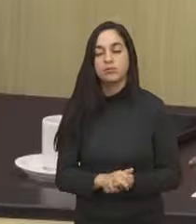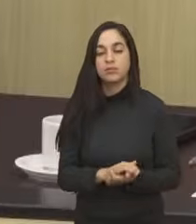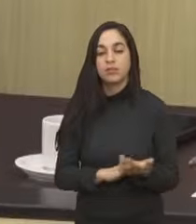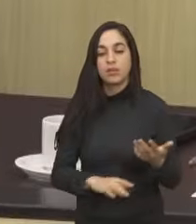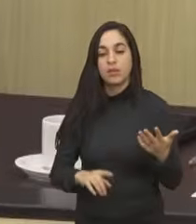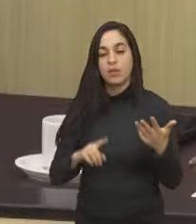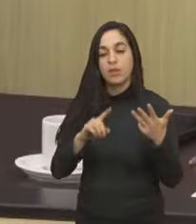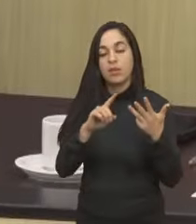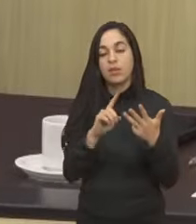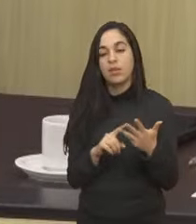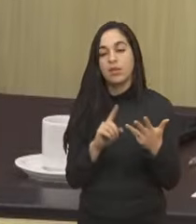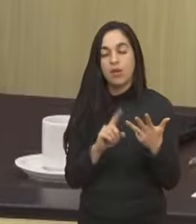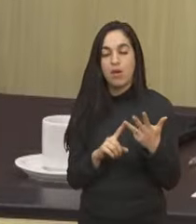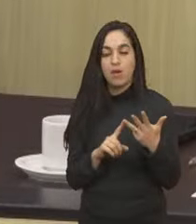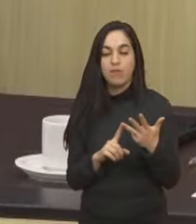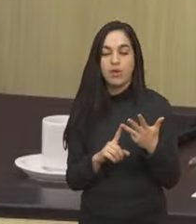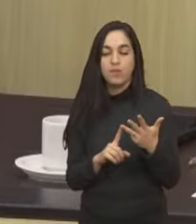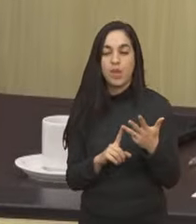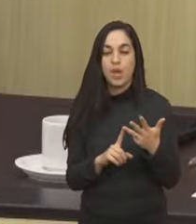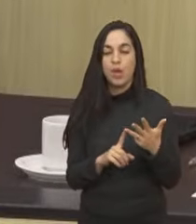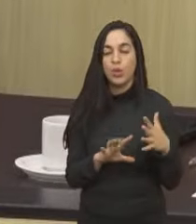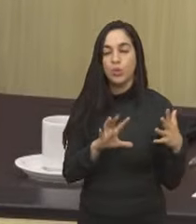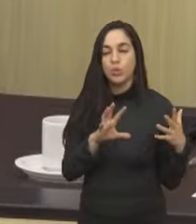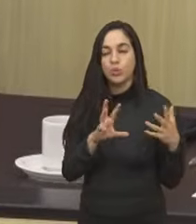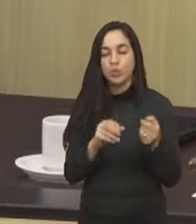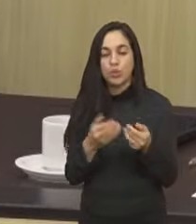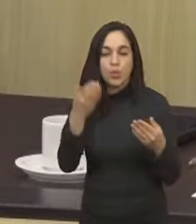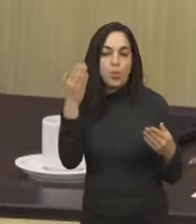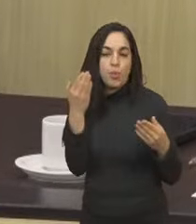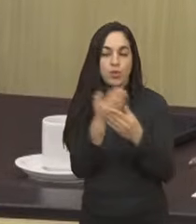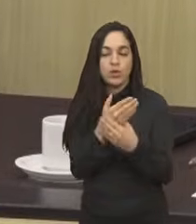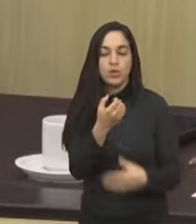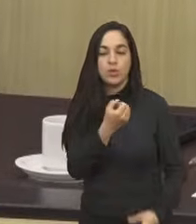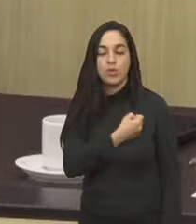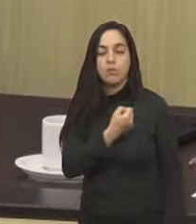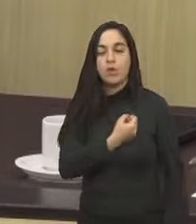9. Encaminhar cópia integral do processo número